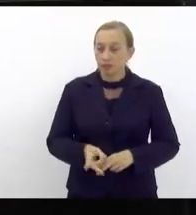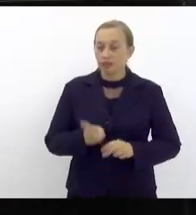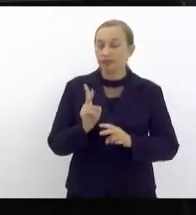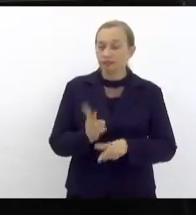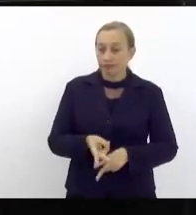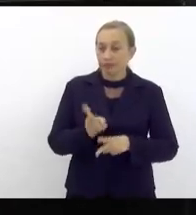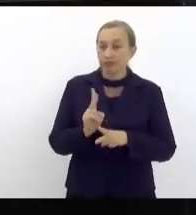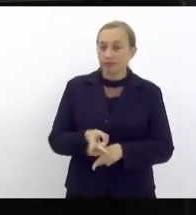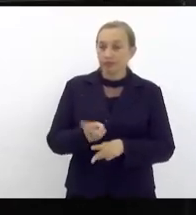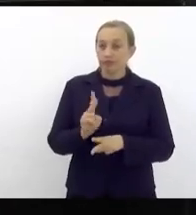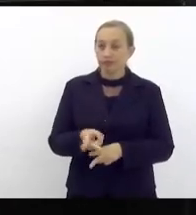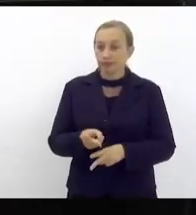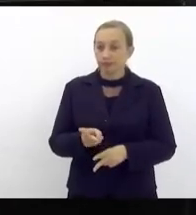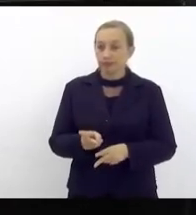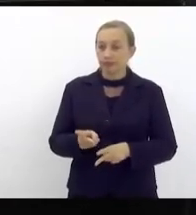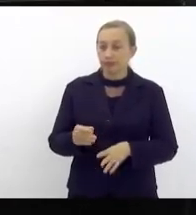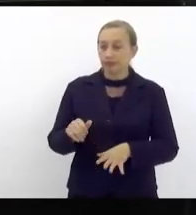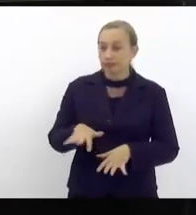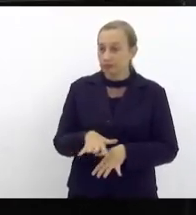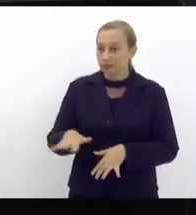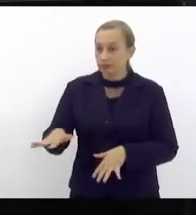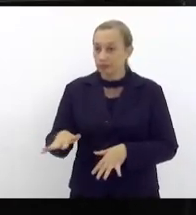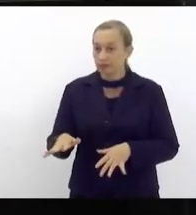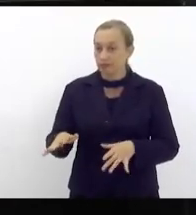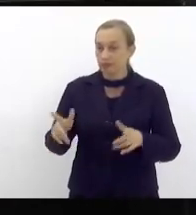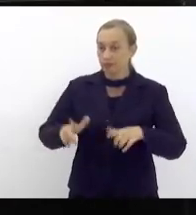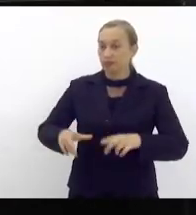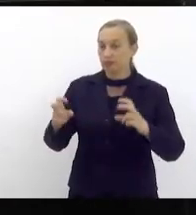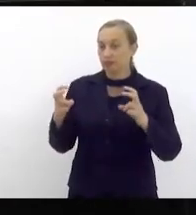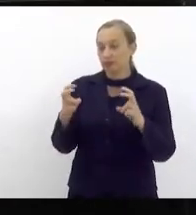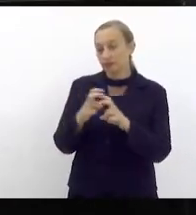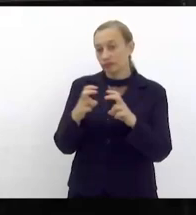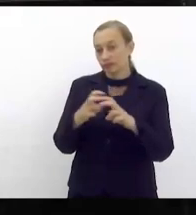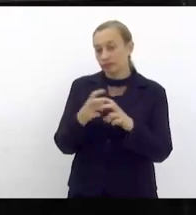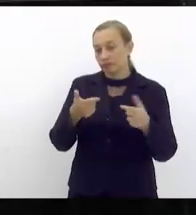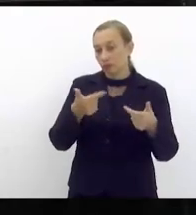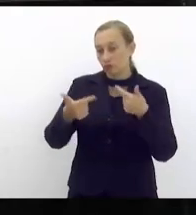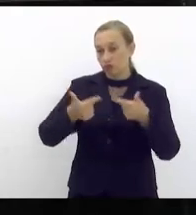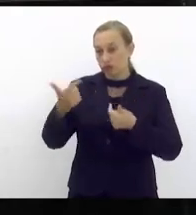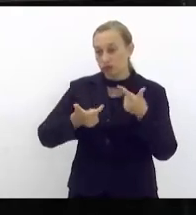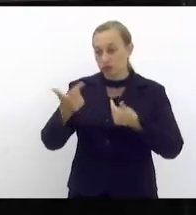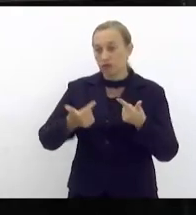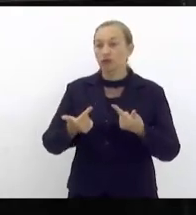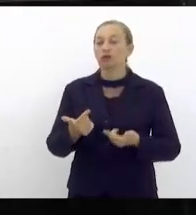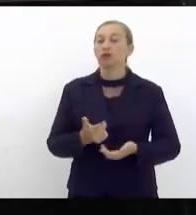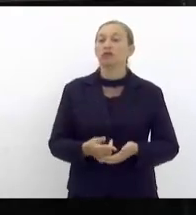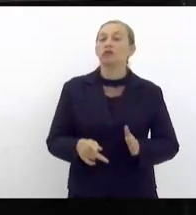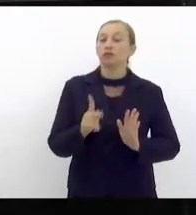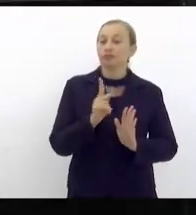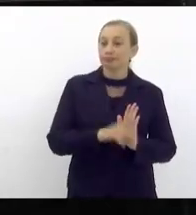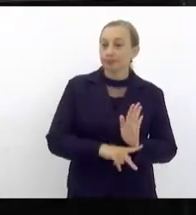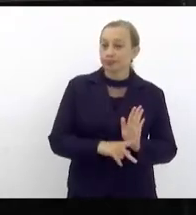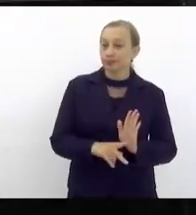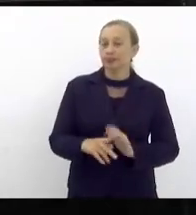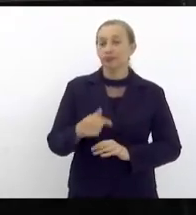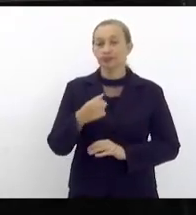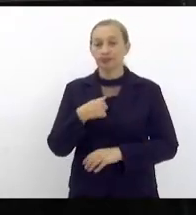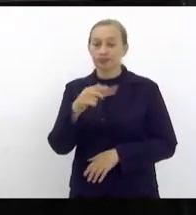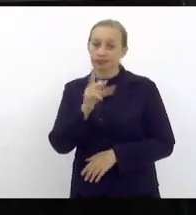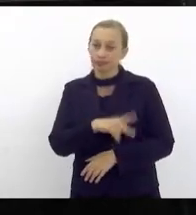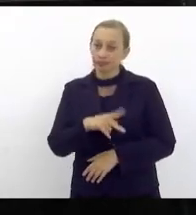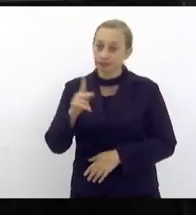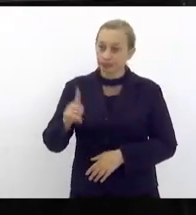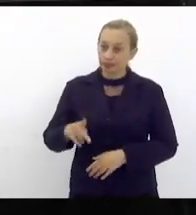faça dessas comunidades palcos de conflitos armados né o projeto eu como uma professora